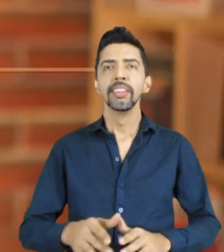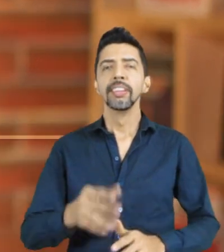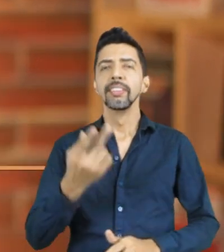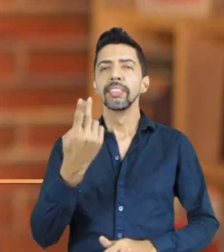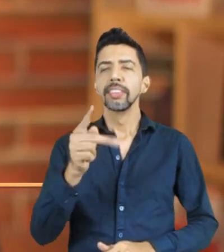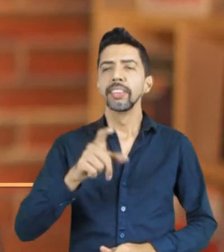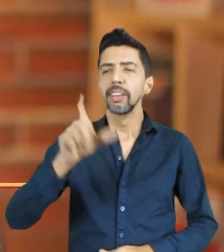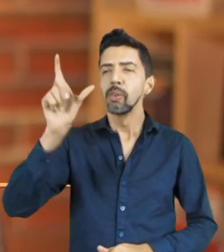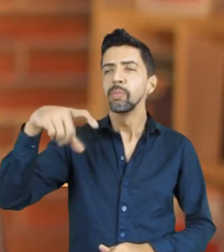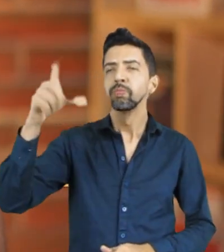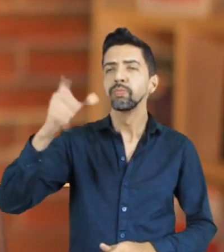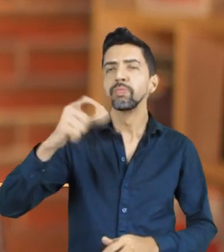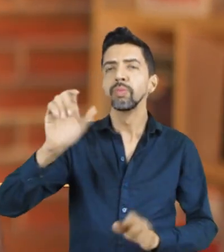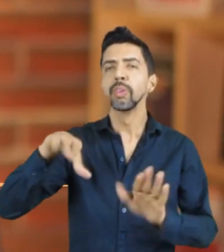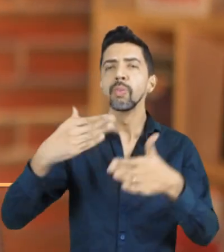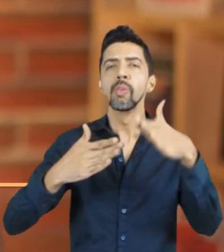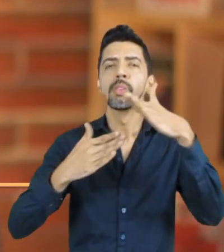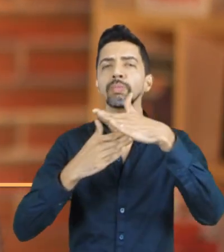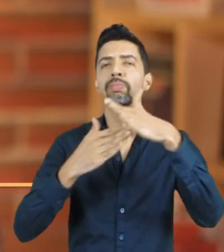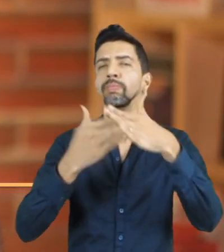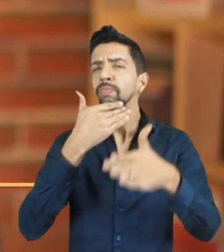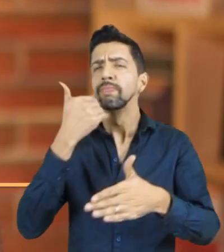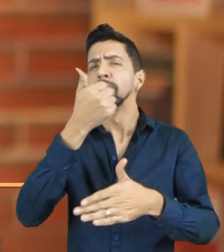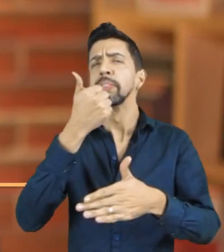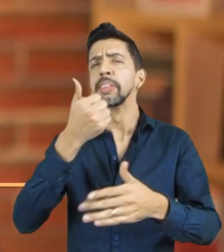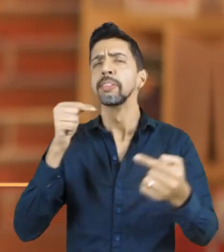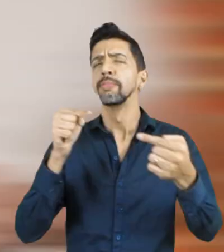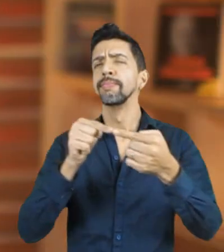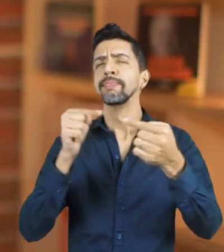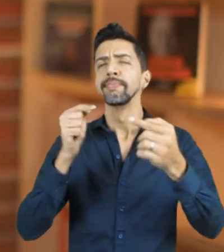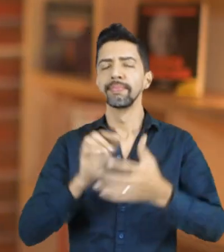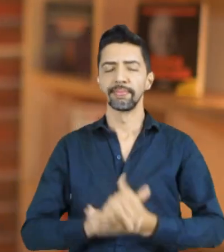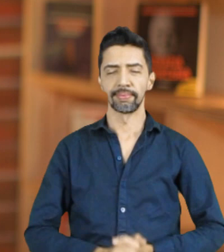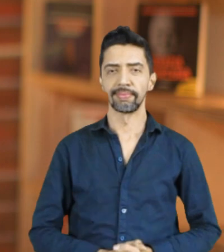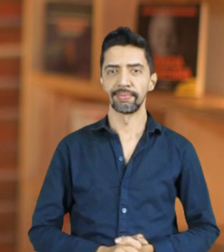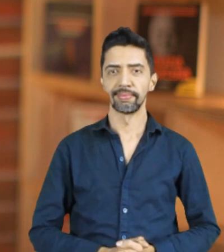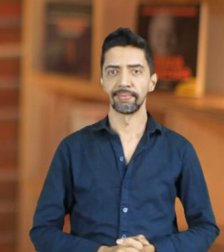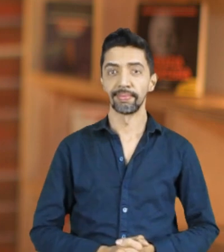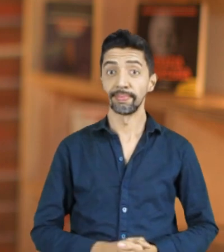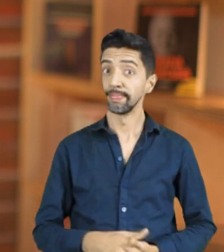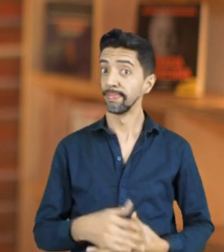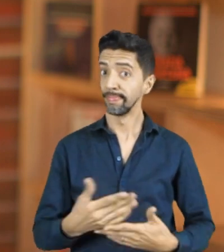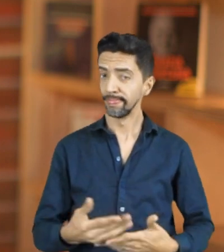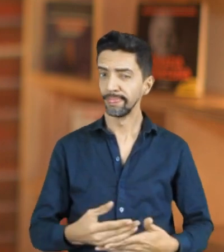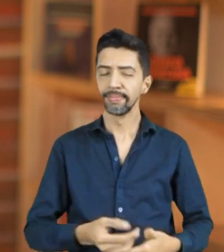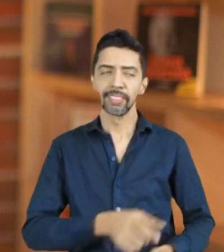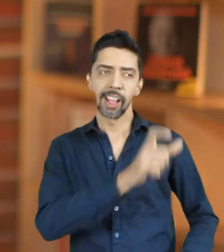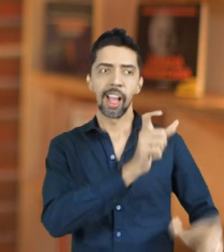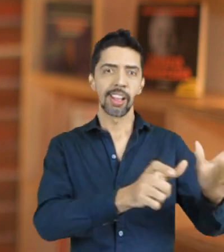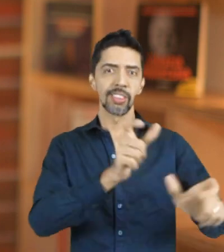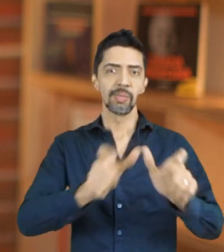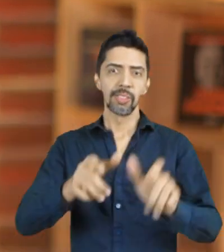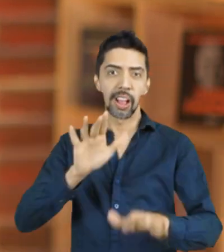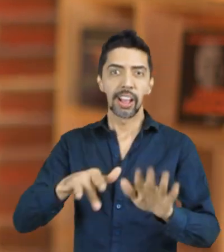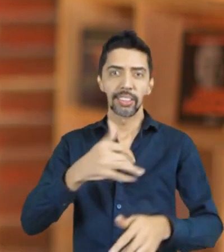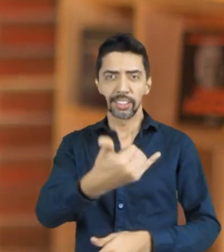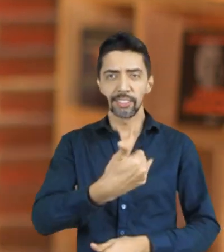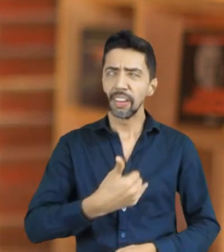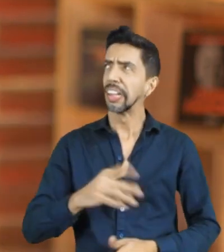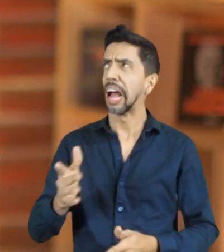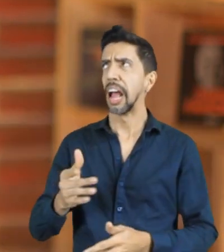qual o limite ideal para o seu cartão de crédito bom muitas pessoas falam assim